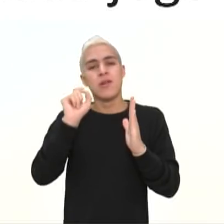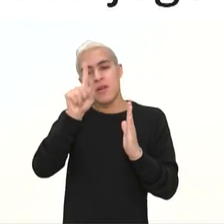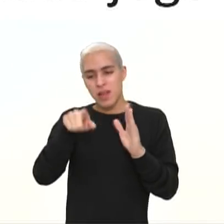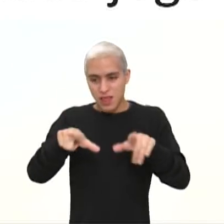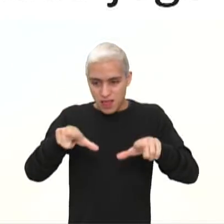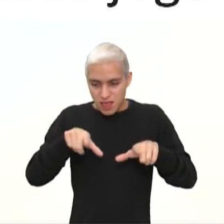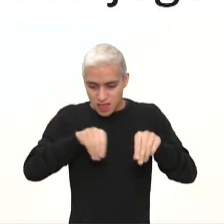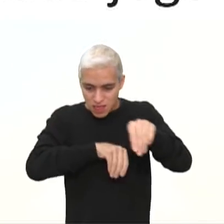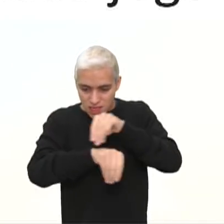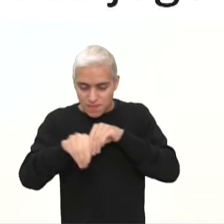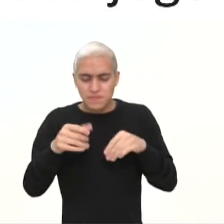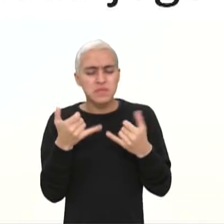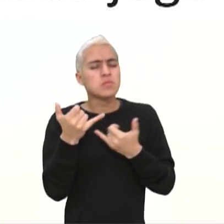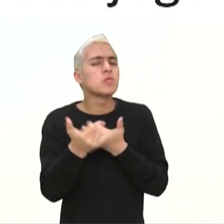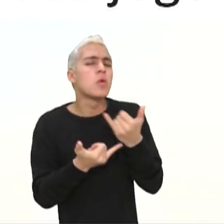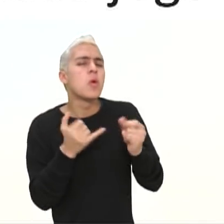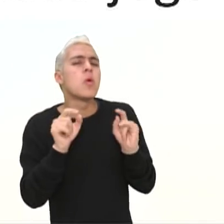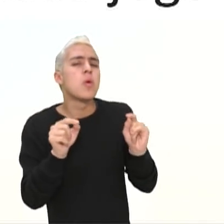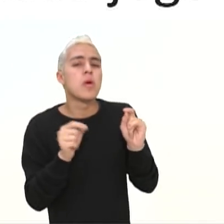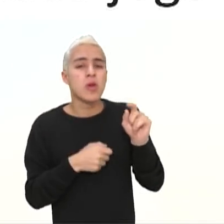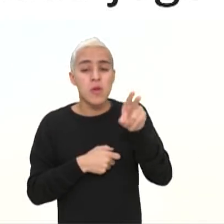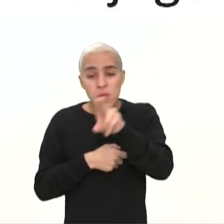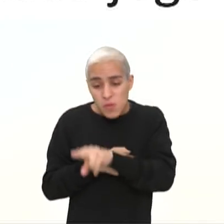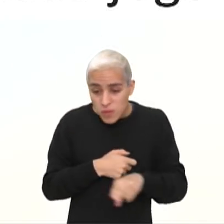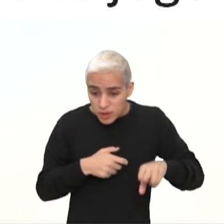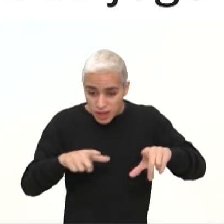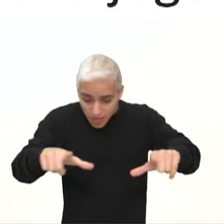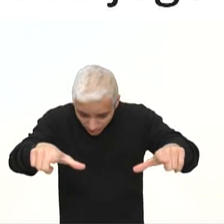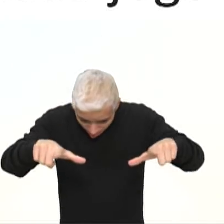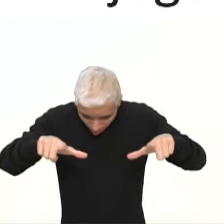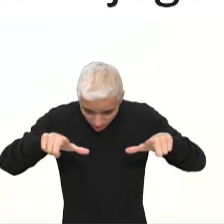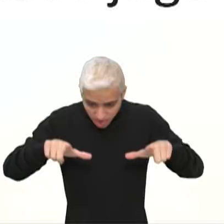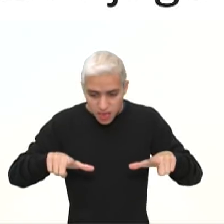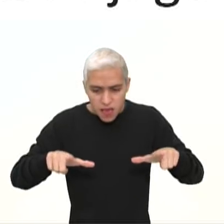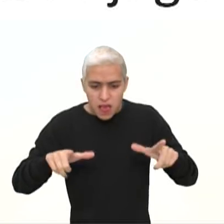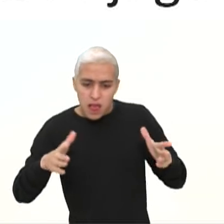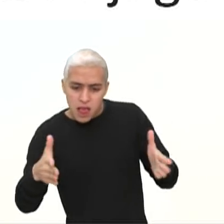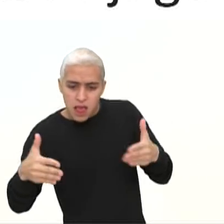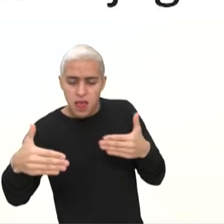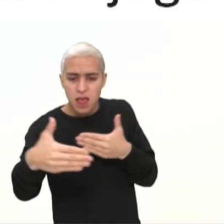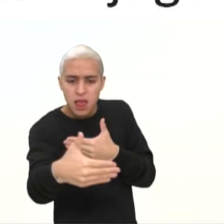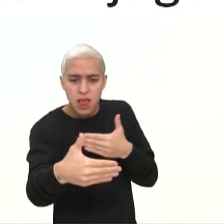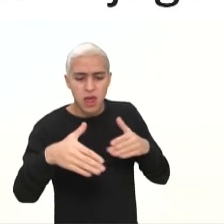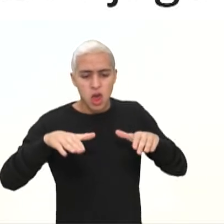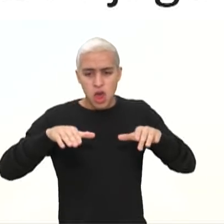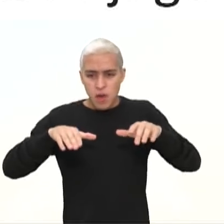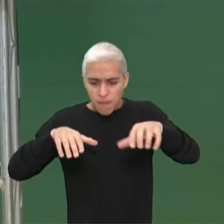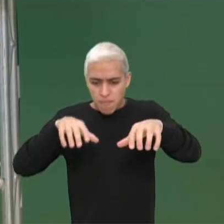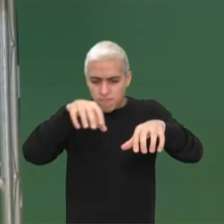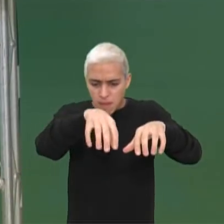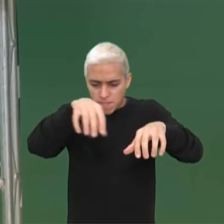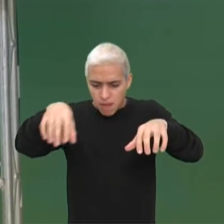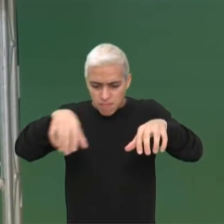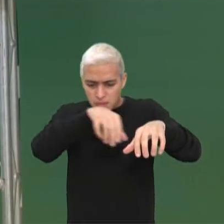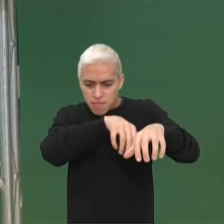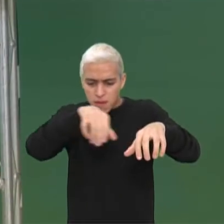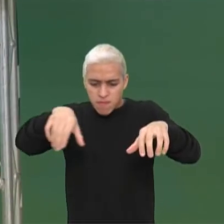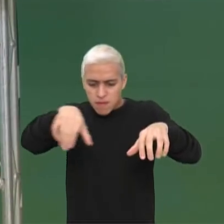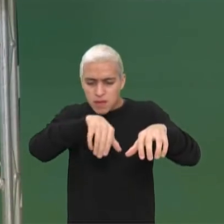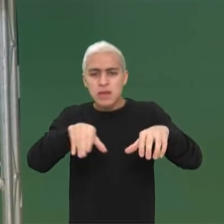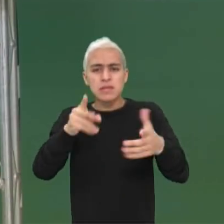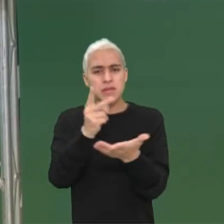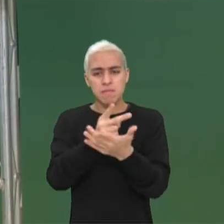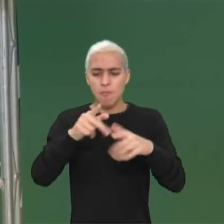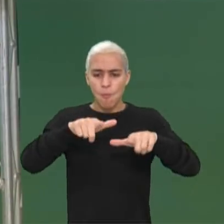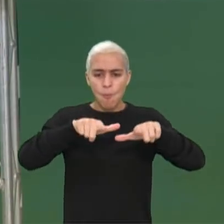Os jogos de tabuleiro utilizam de superfícies planas e pré-marcadas. Então, o jogo de tabuleiro, normalmente, ele vai ser plano,